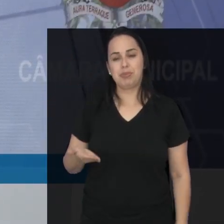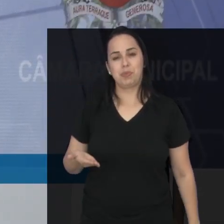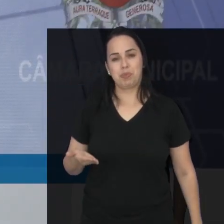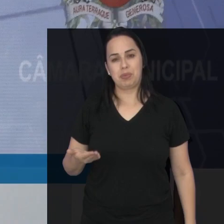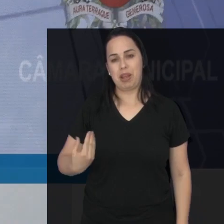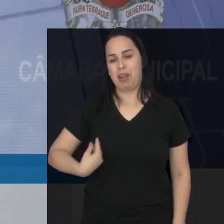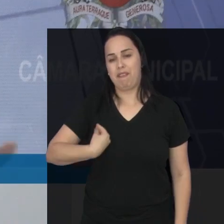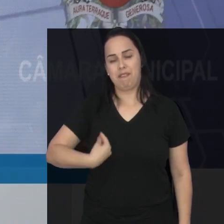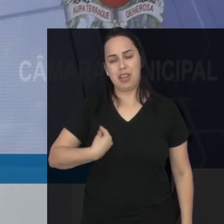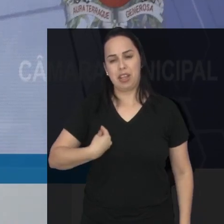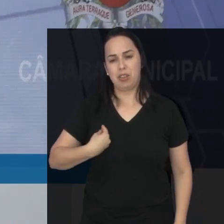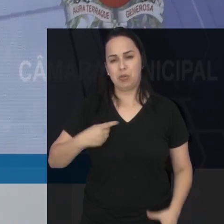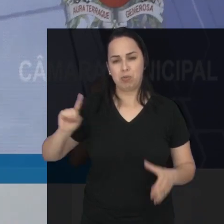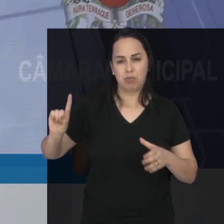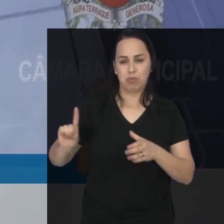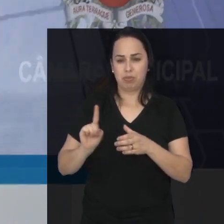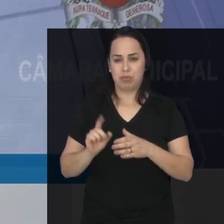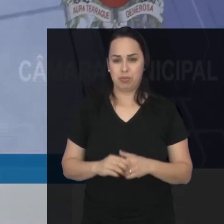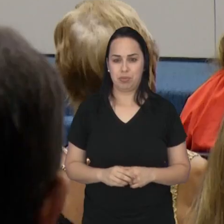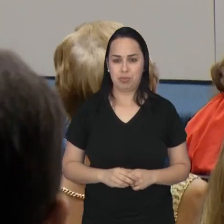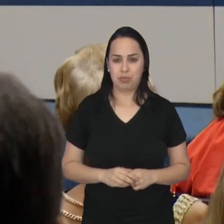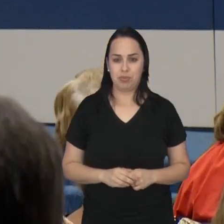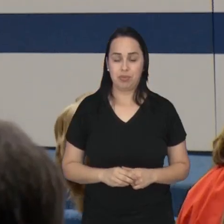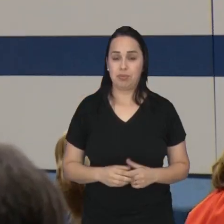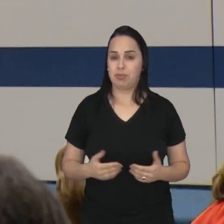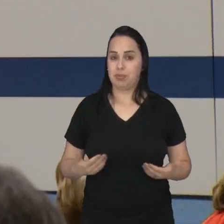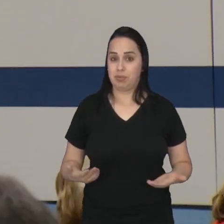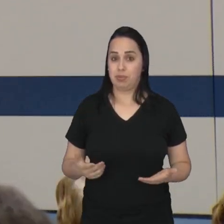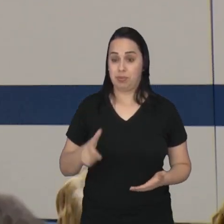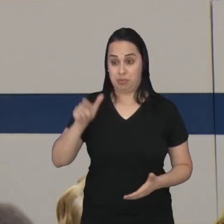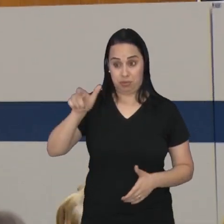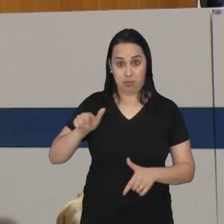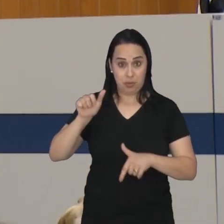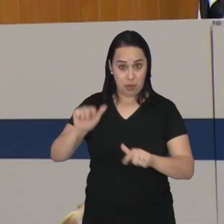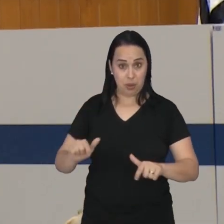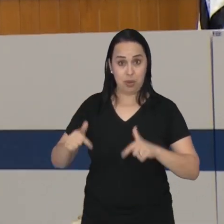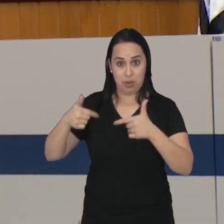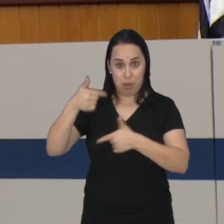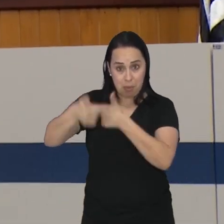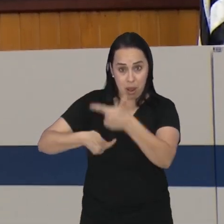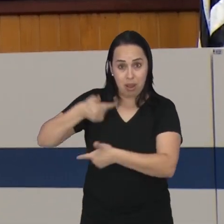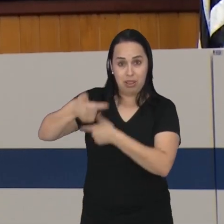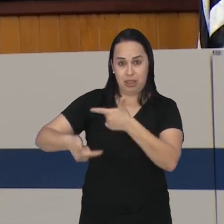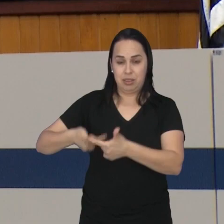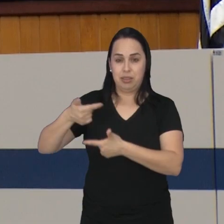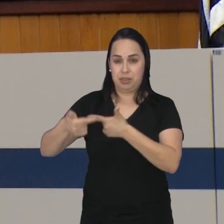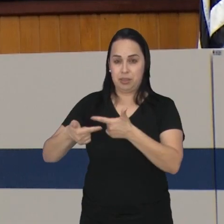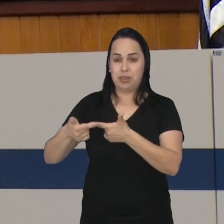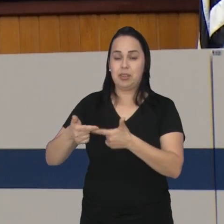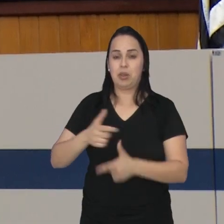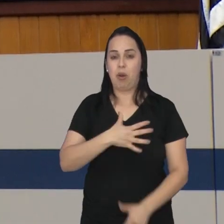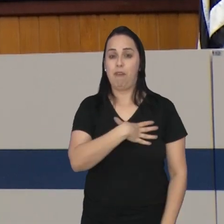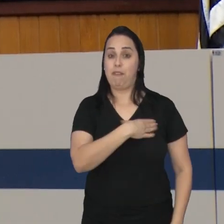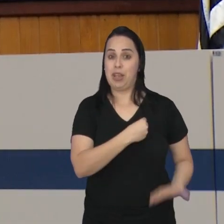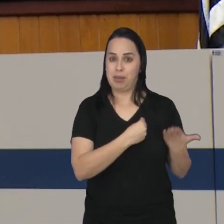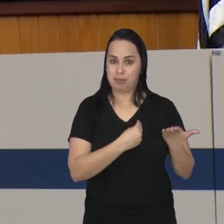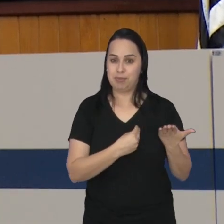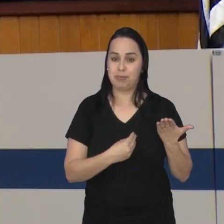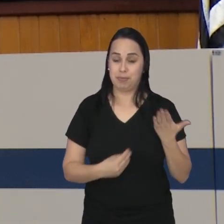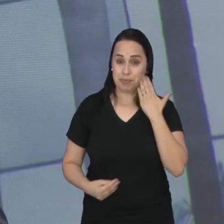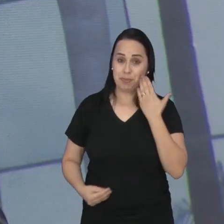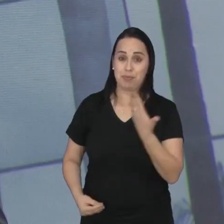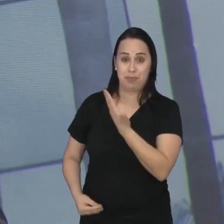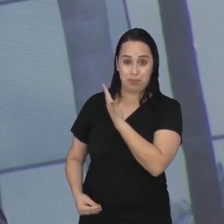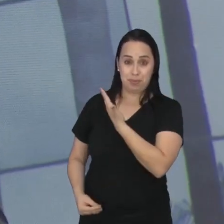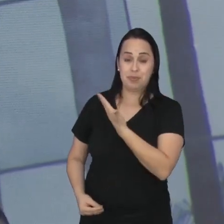por a senhora existir em nossas vidas. Ressaltando a garra e comprometimento de Maria de Lourdes, o filho da